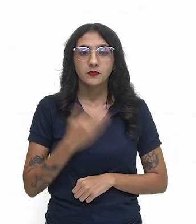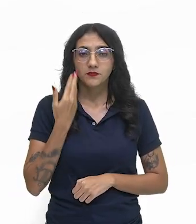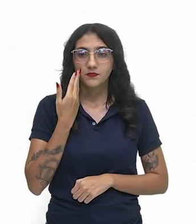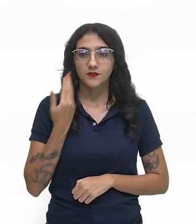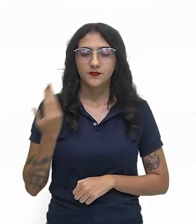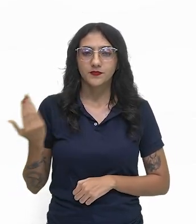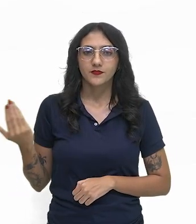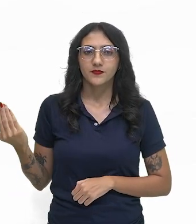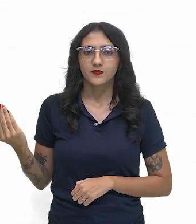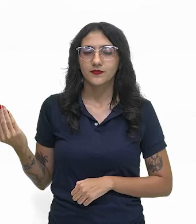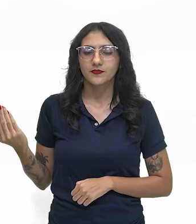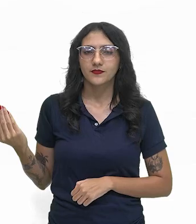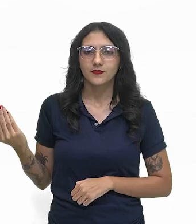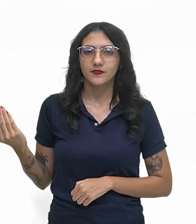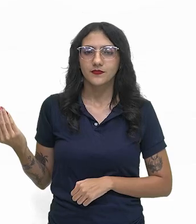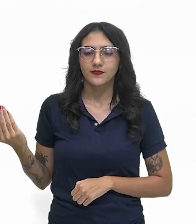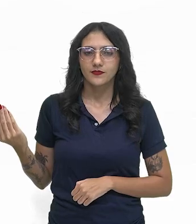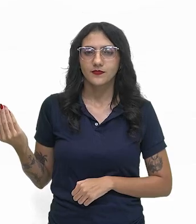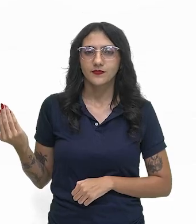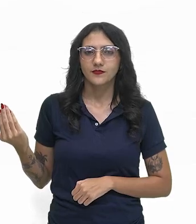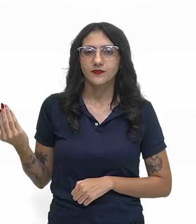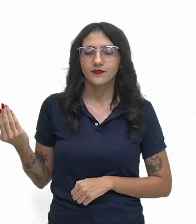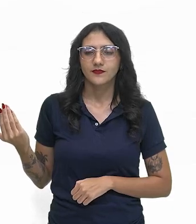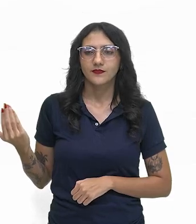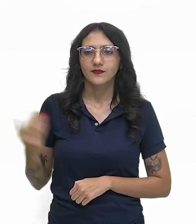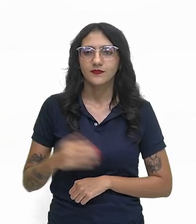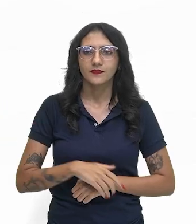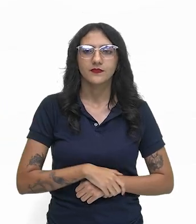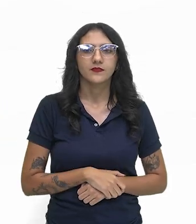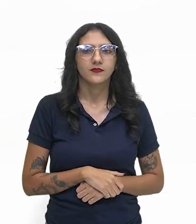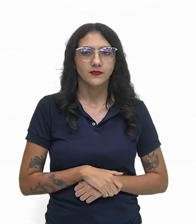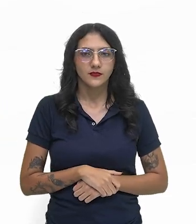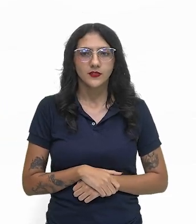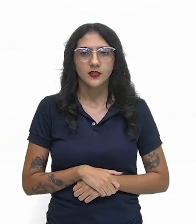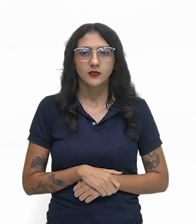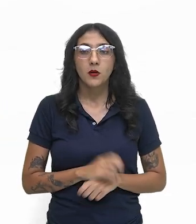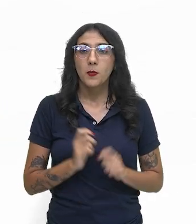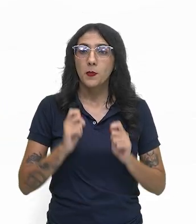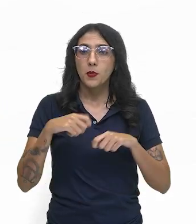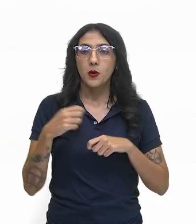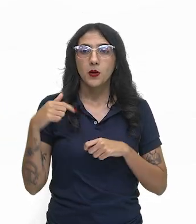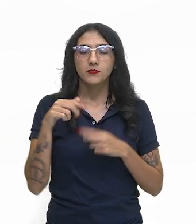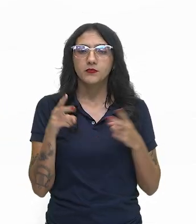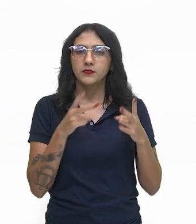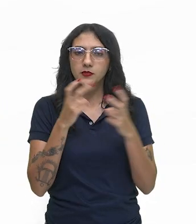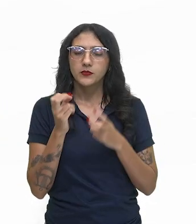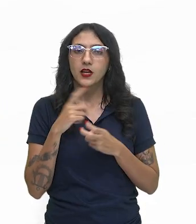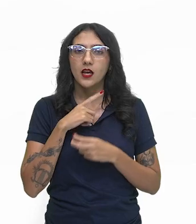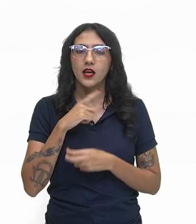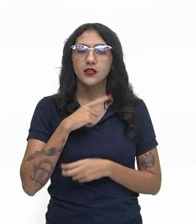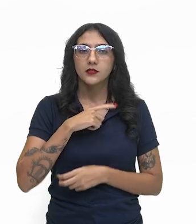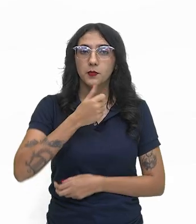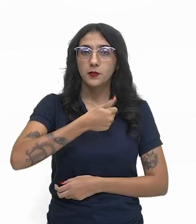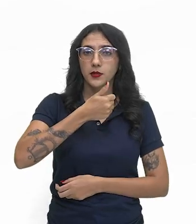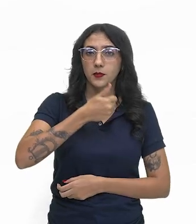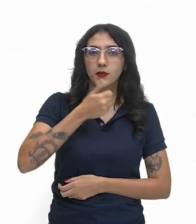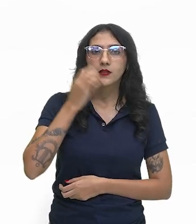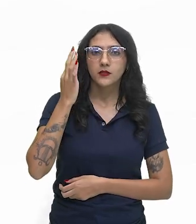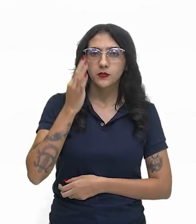esta equação. E você pode perceber que as duas letras,